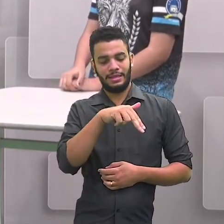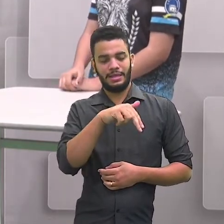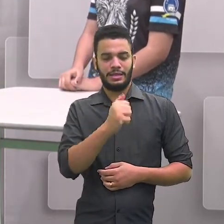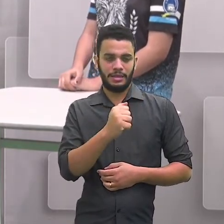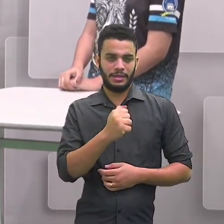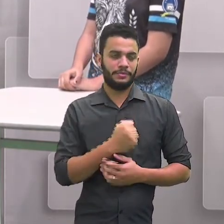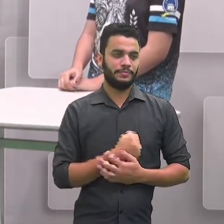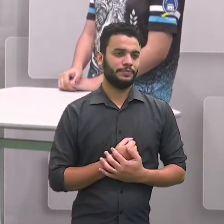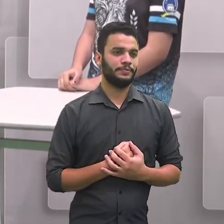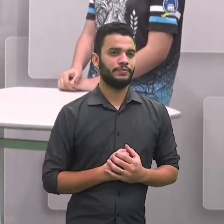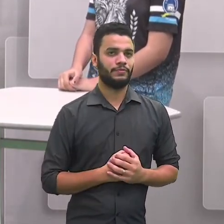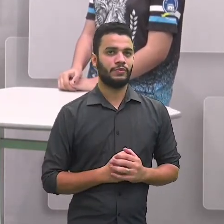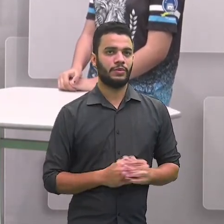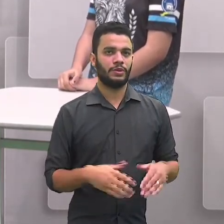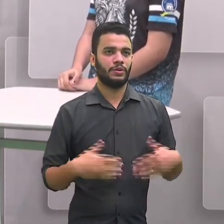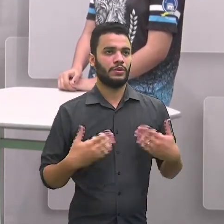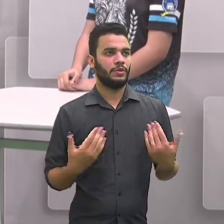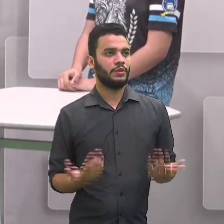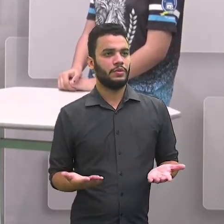Então,